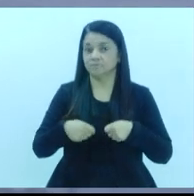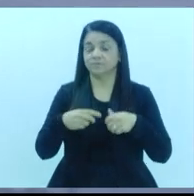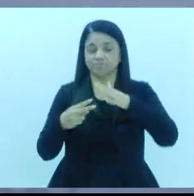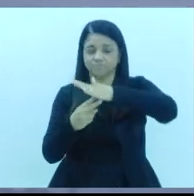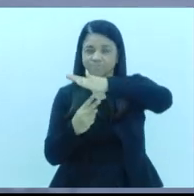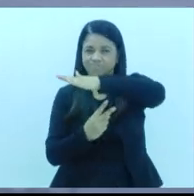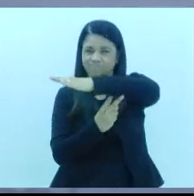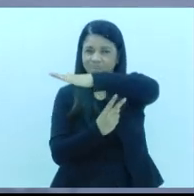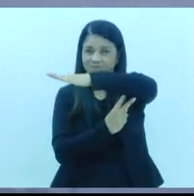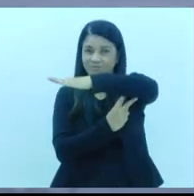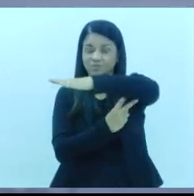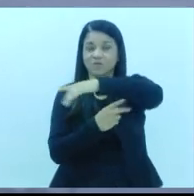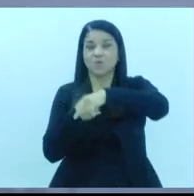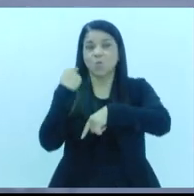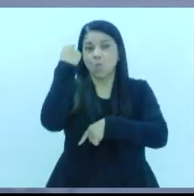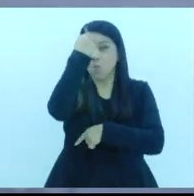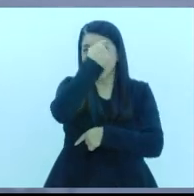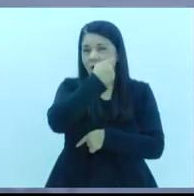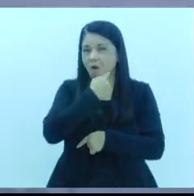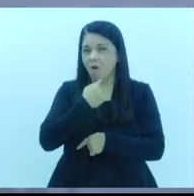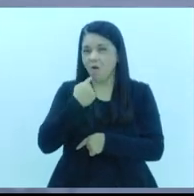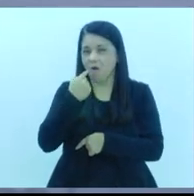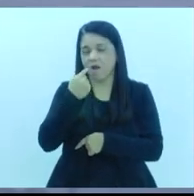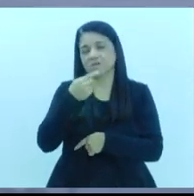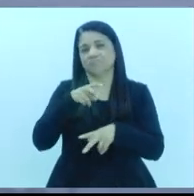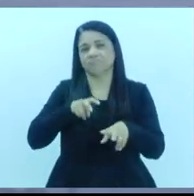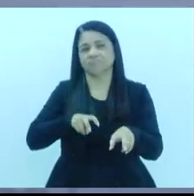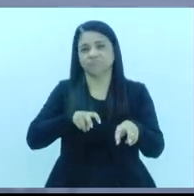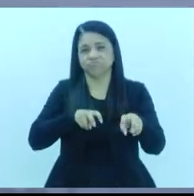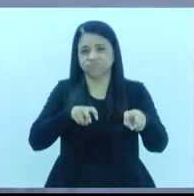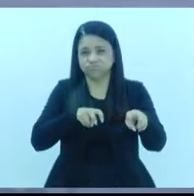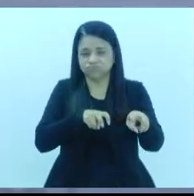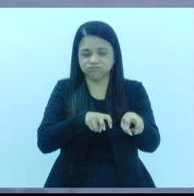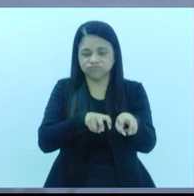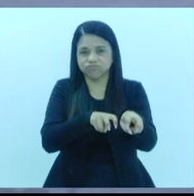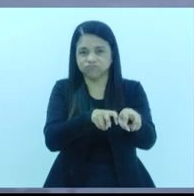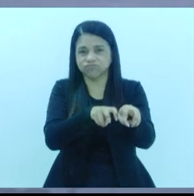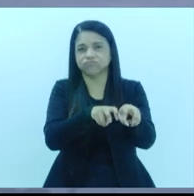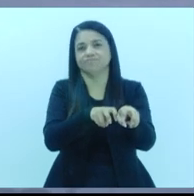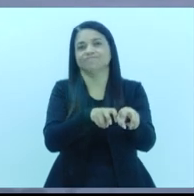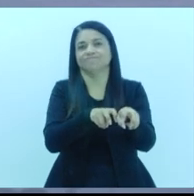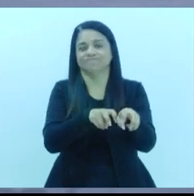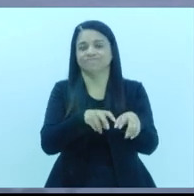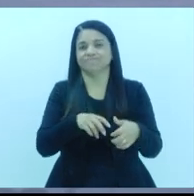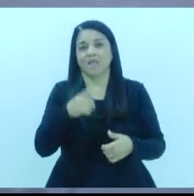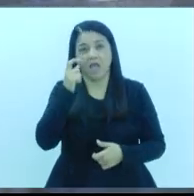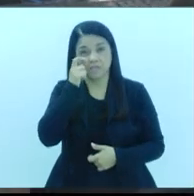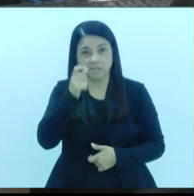Niterói-Rio é de 1 hora, portanto, atenção quem passar pela Ponte Rio-Niterói.